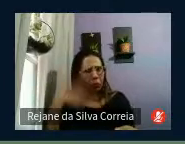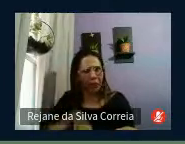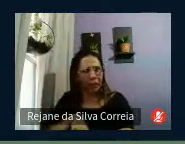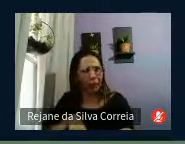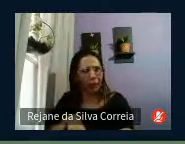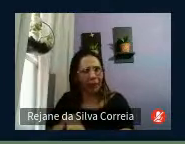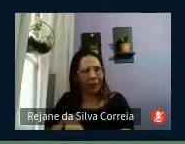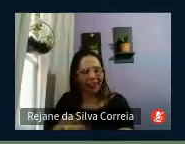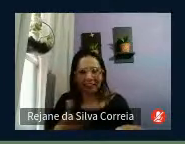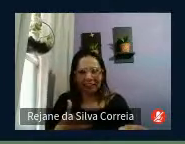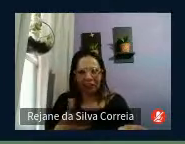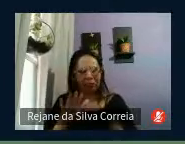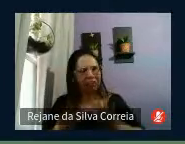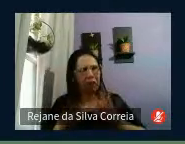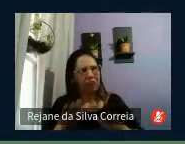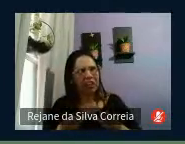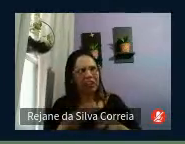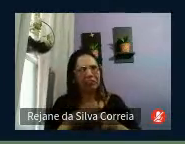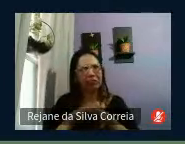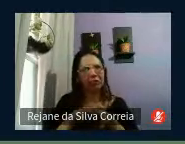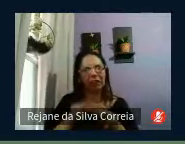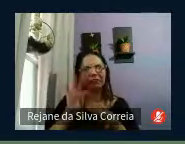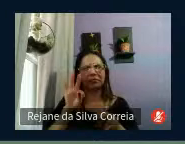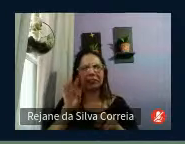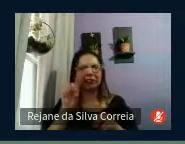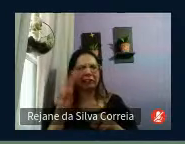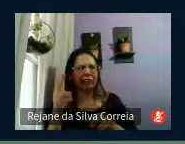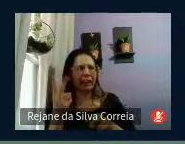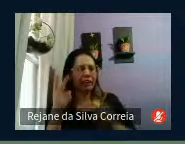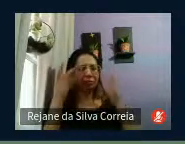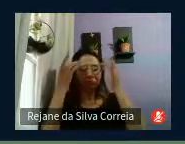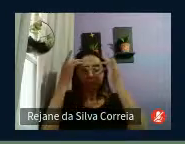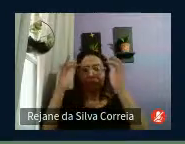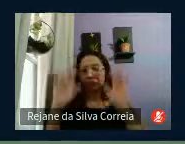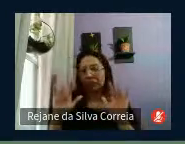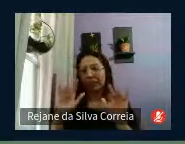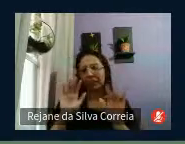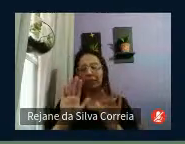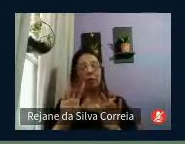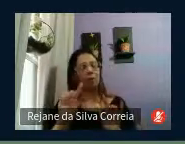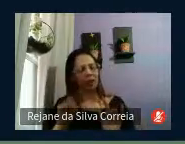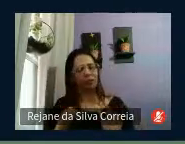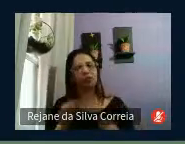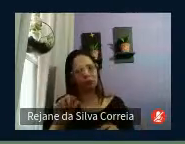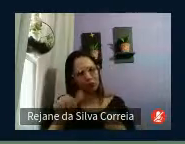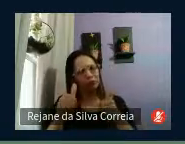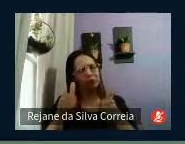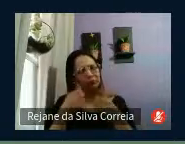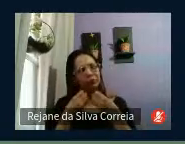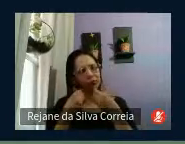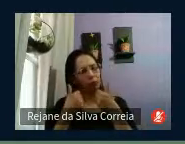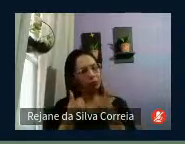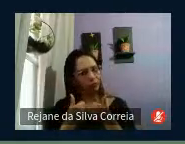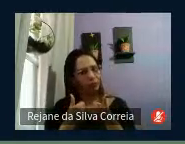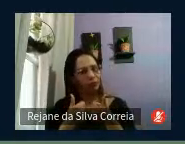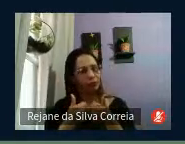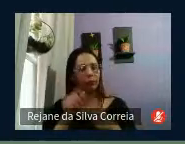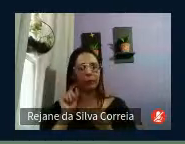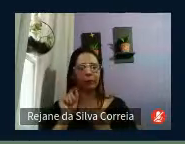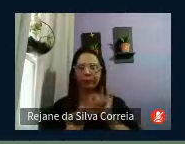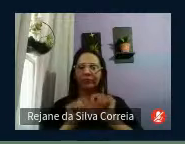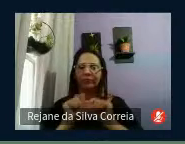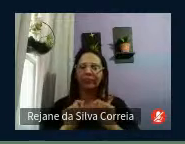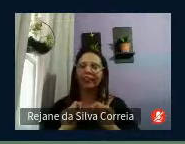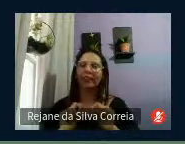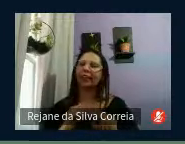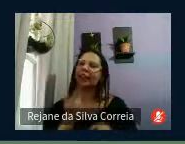funciona muito rápido e a gente acaba perdendo muitas informações, mas que por esse lado foi muito positivo. E de que provavelmente também, se